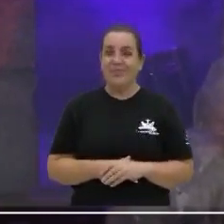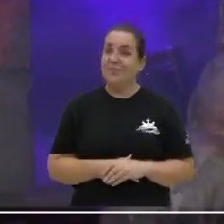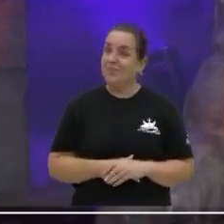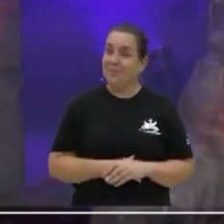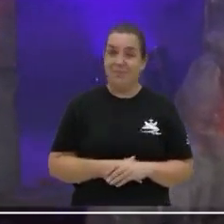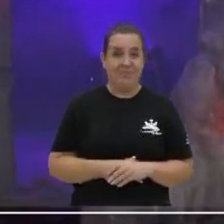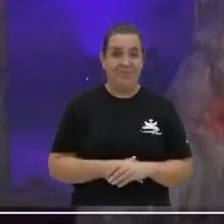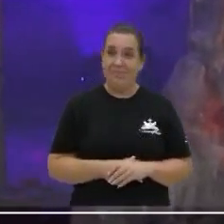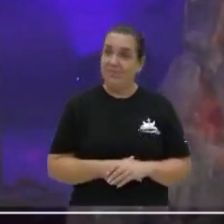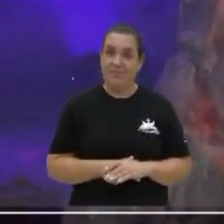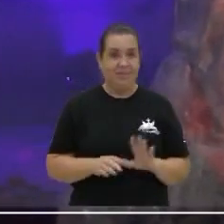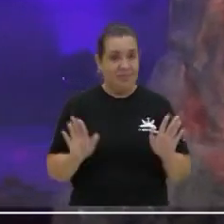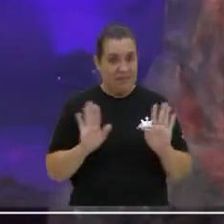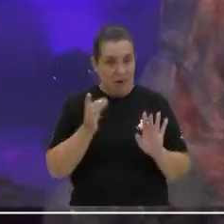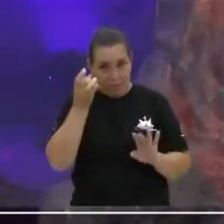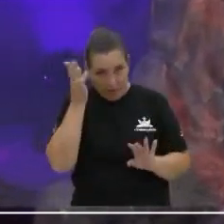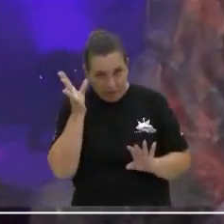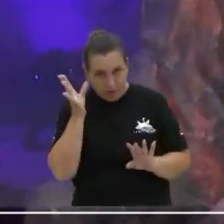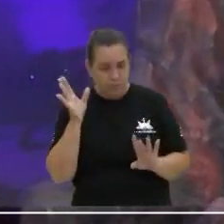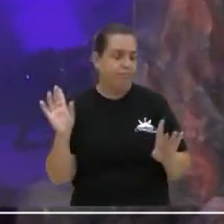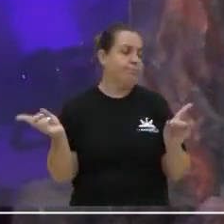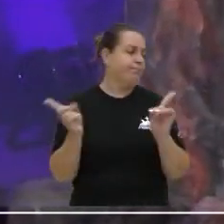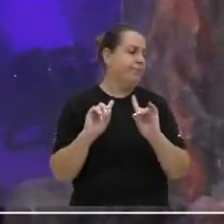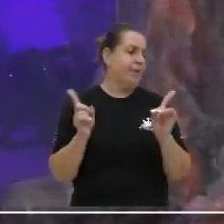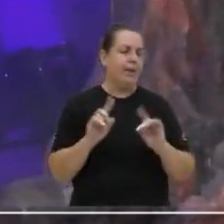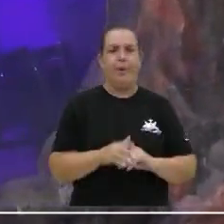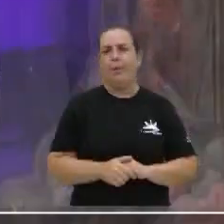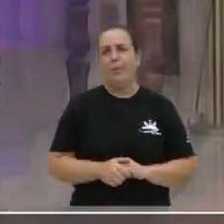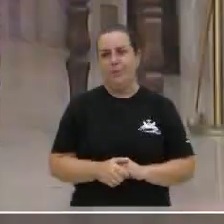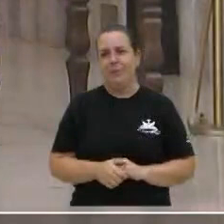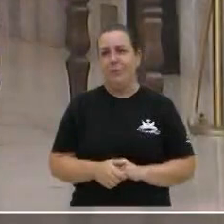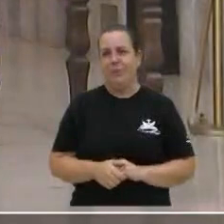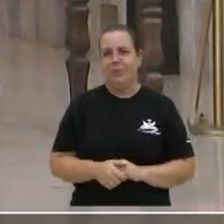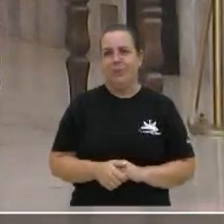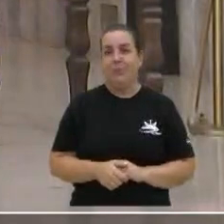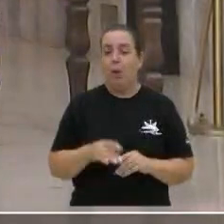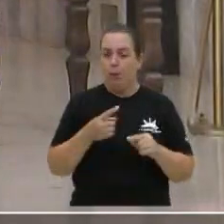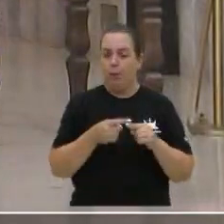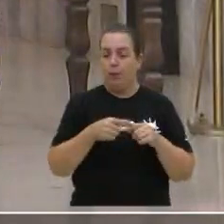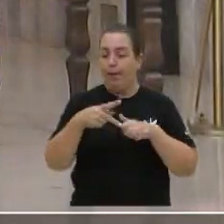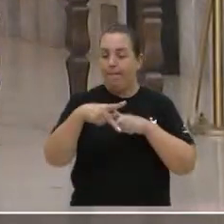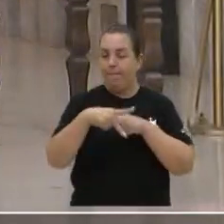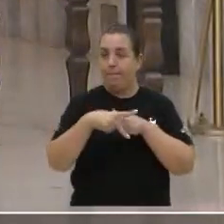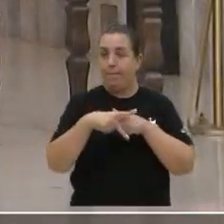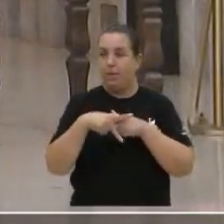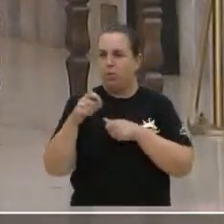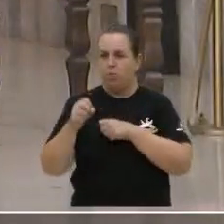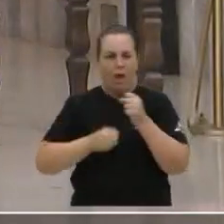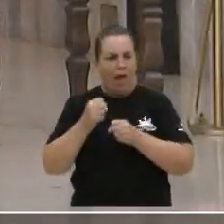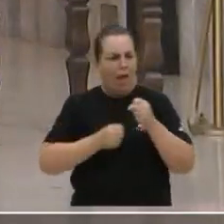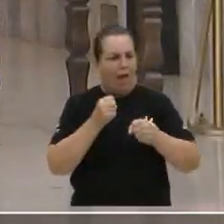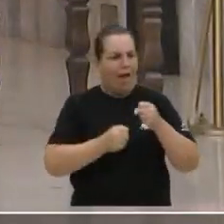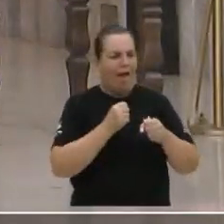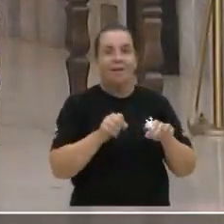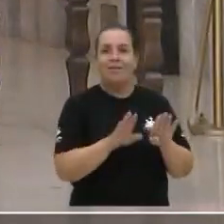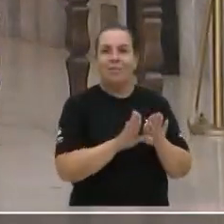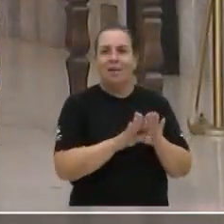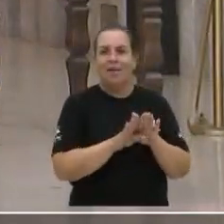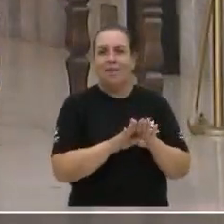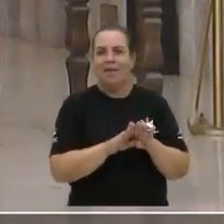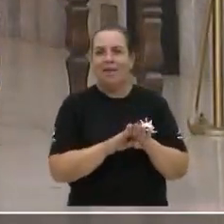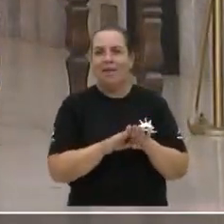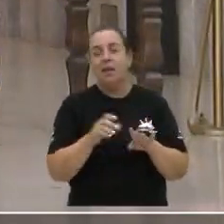Não quer dizer que seja fácil, porque Pedro saiu correndo, talvez